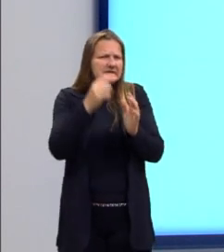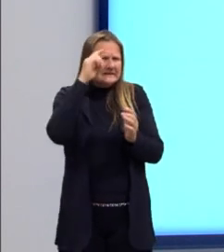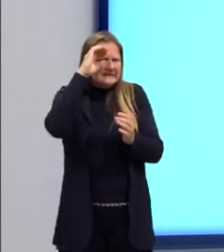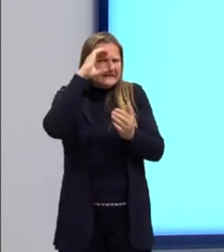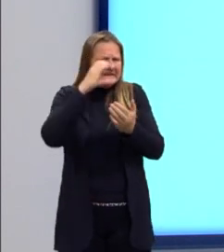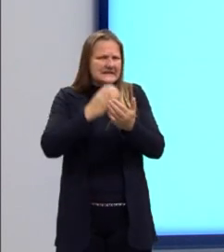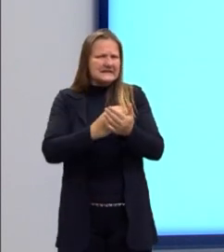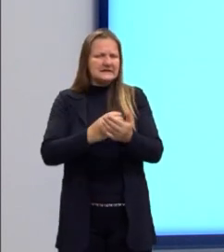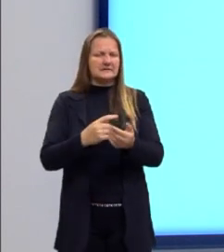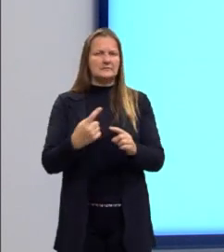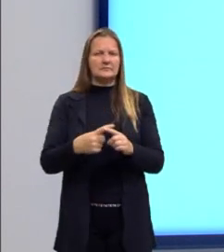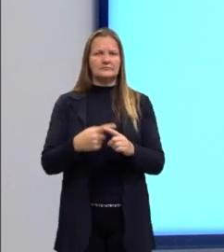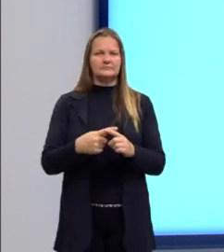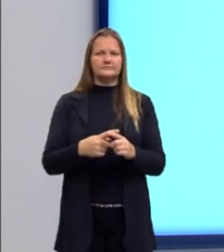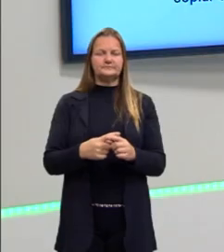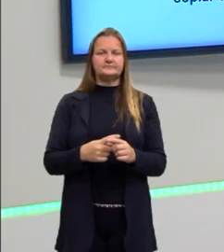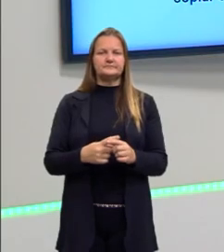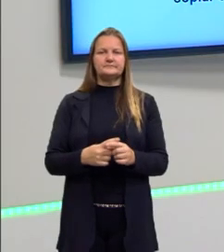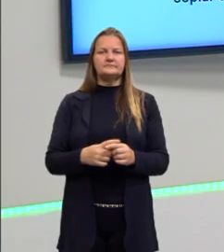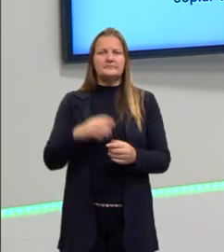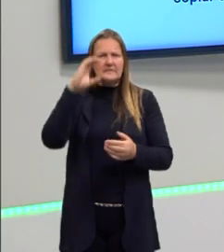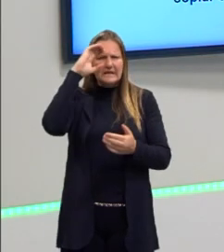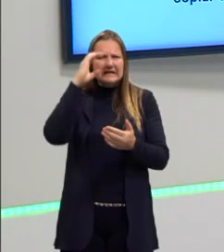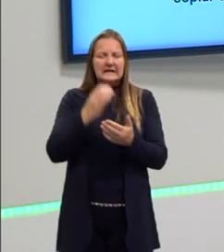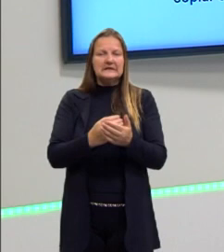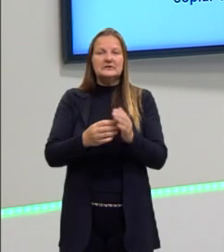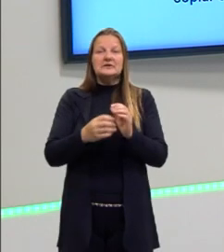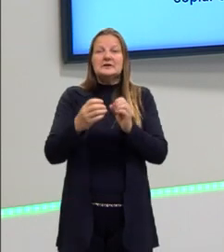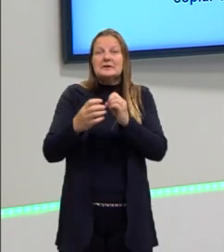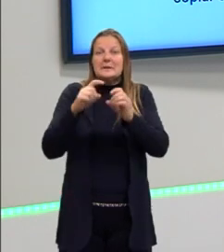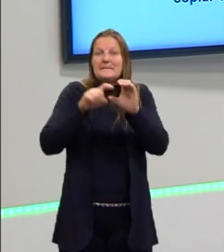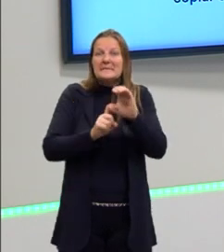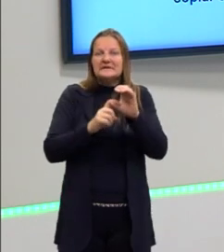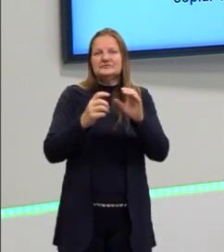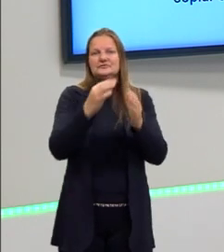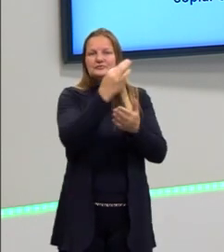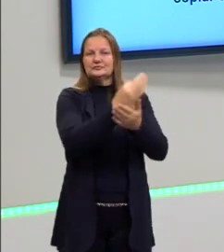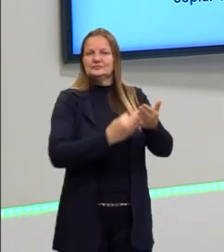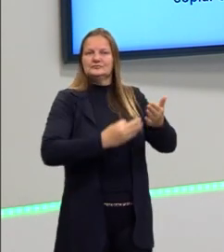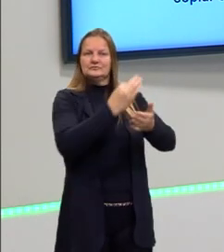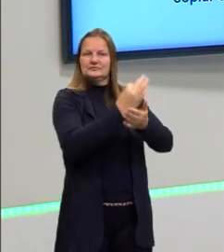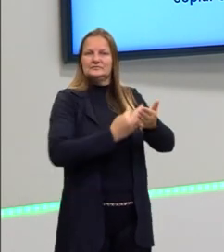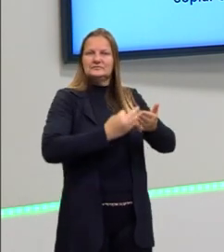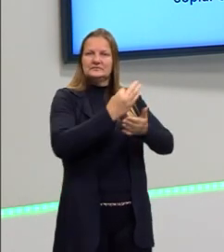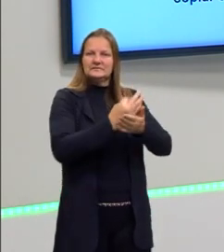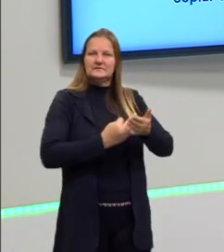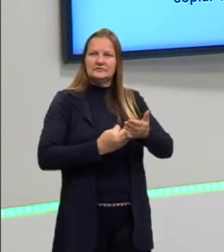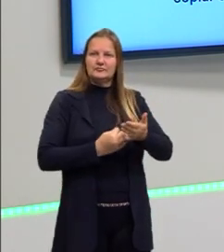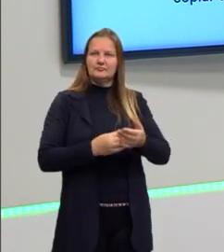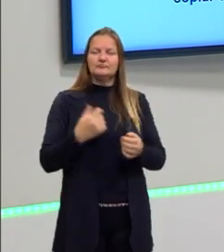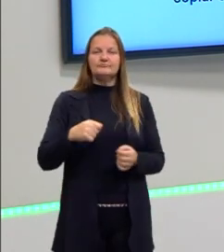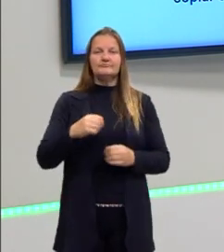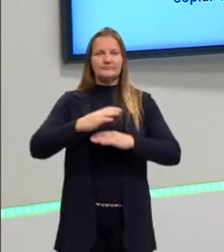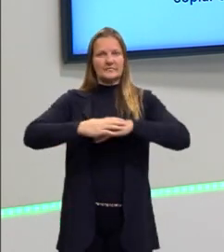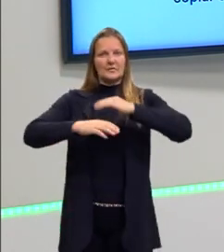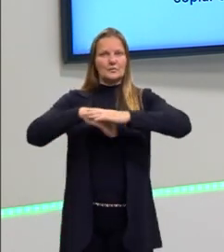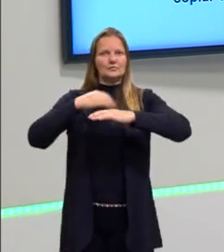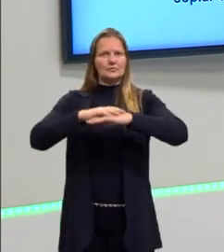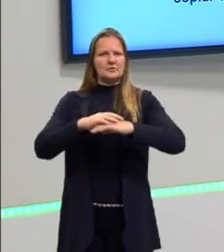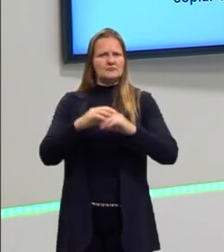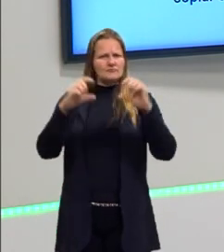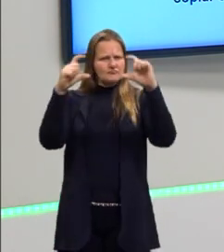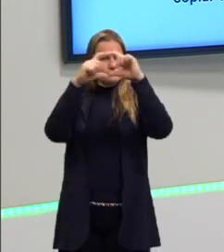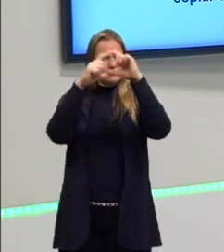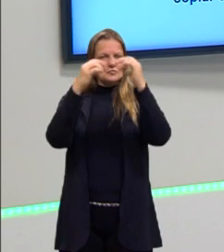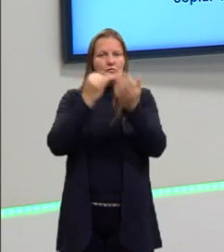na tese porque da tese depende do texto E aí a gente precisa construir uma boa tese lá na